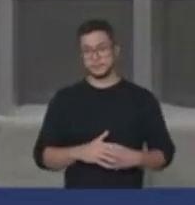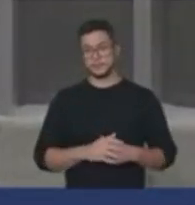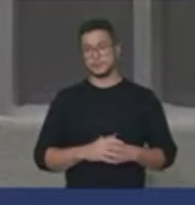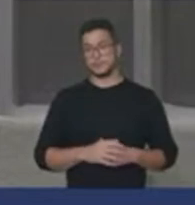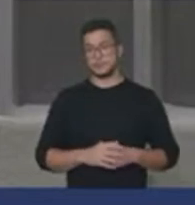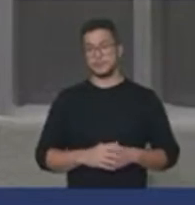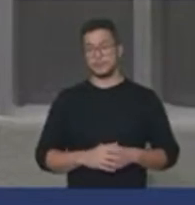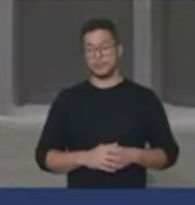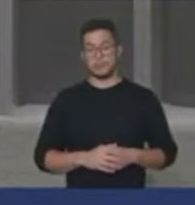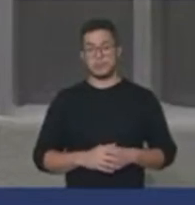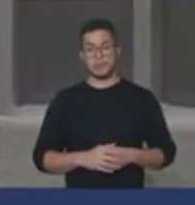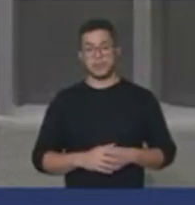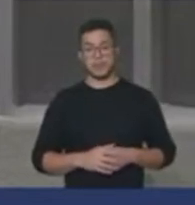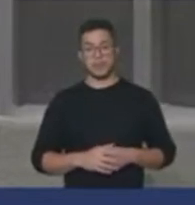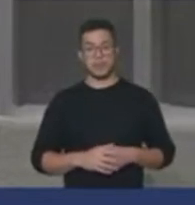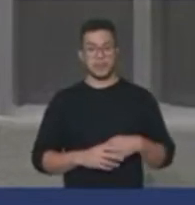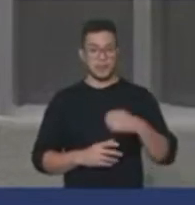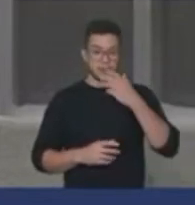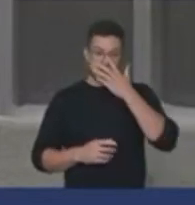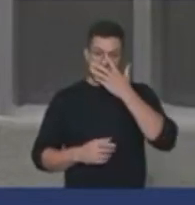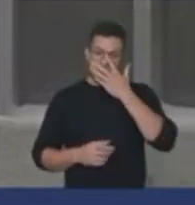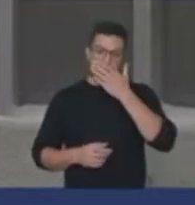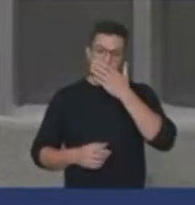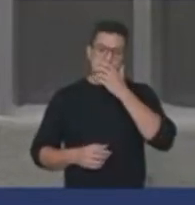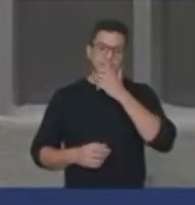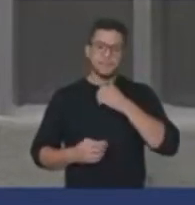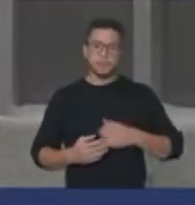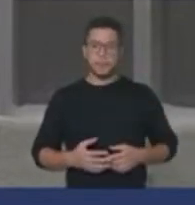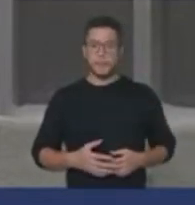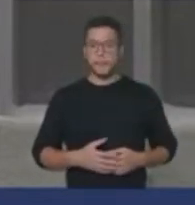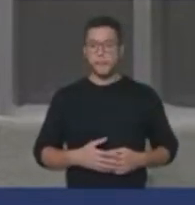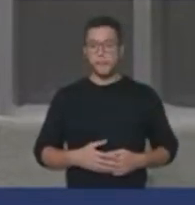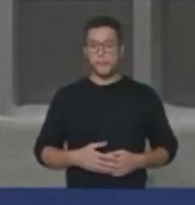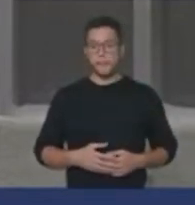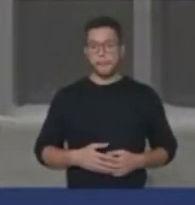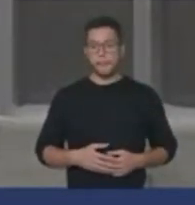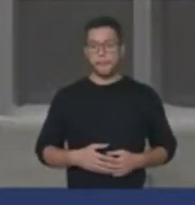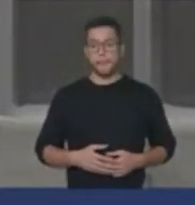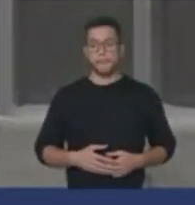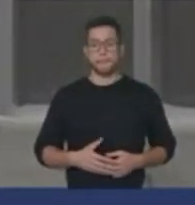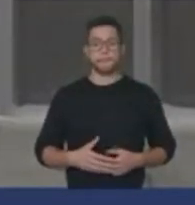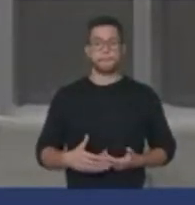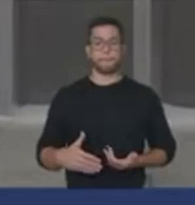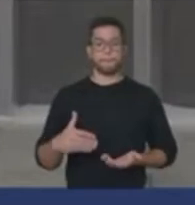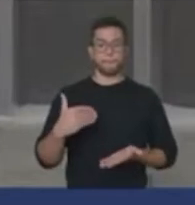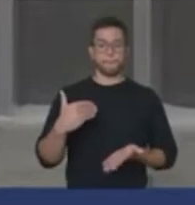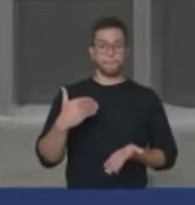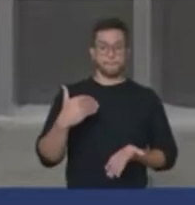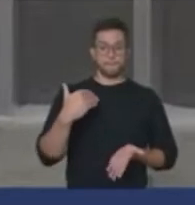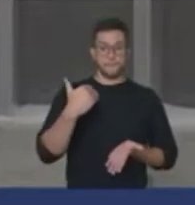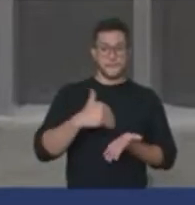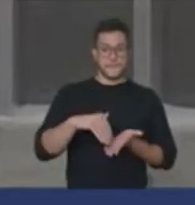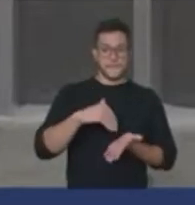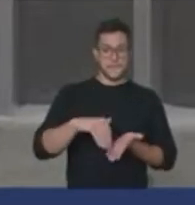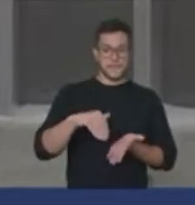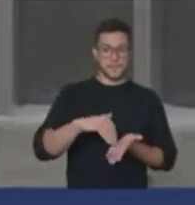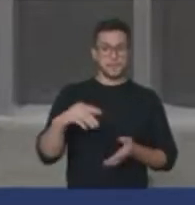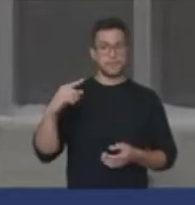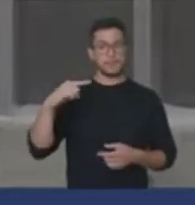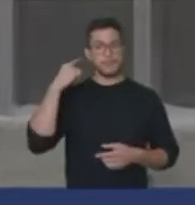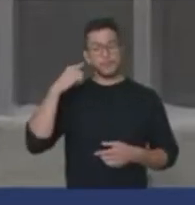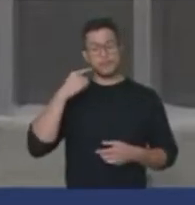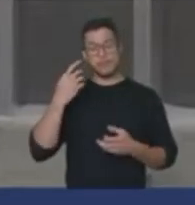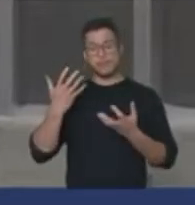hoje, que era advogada, tinha parceria com este escritório que recebeu